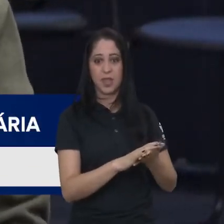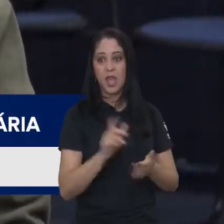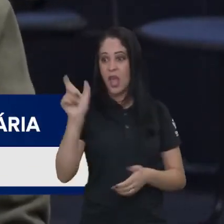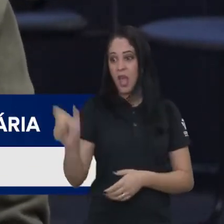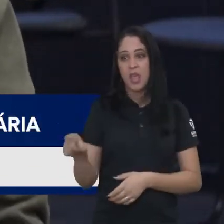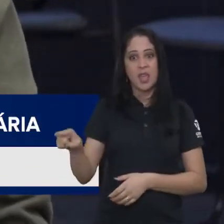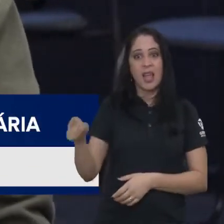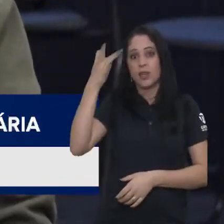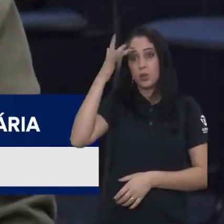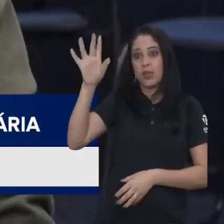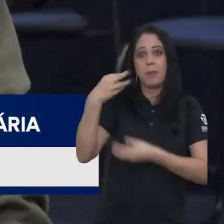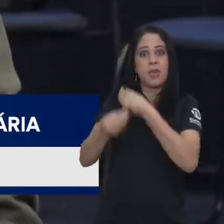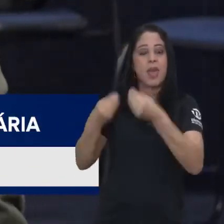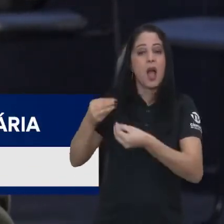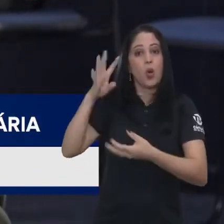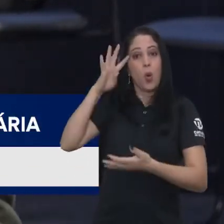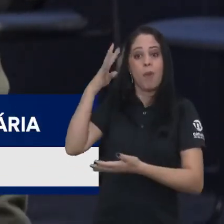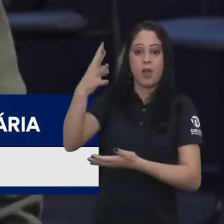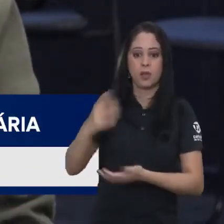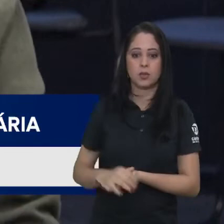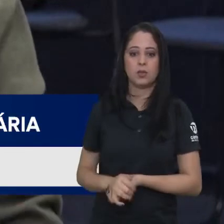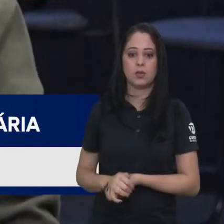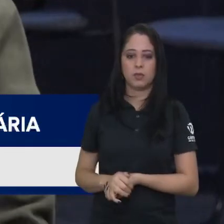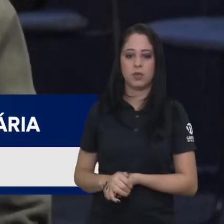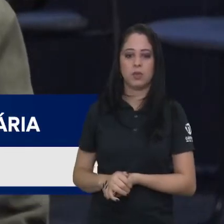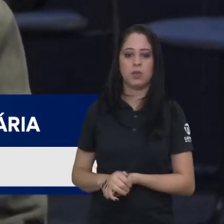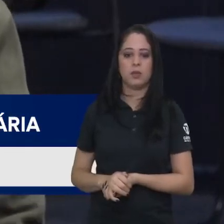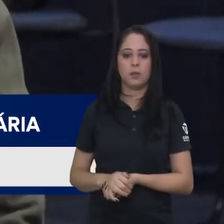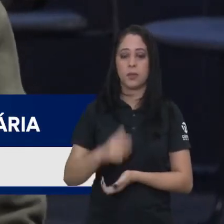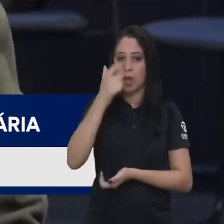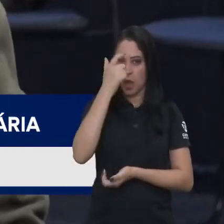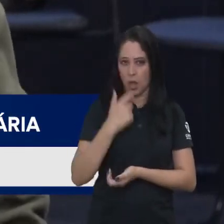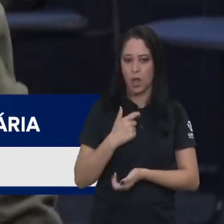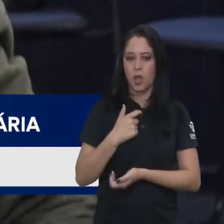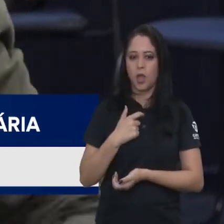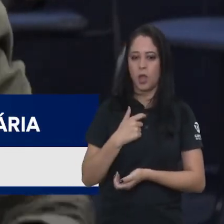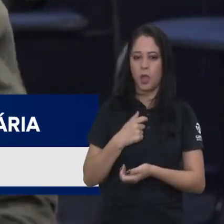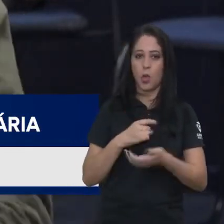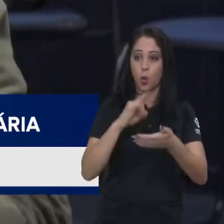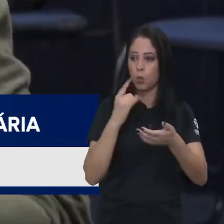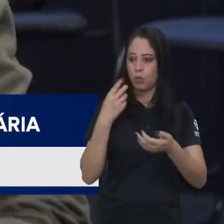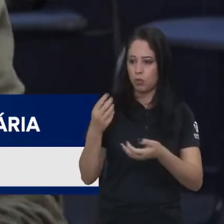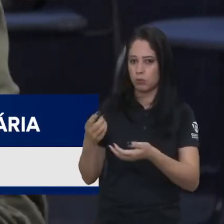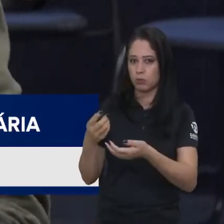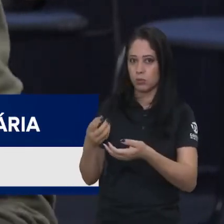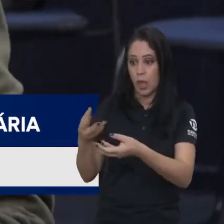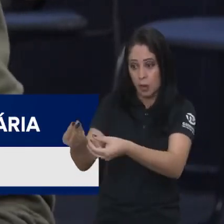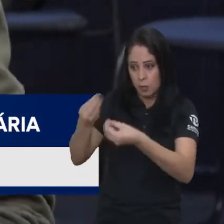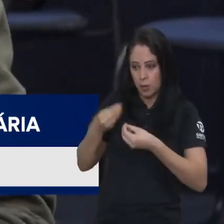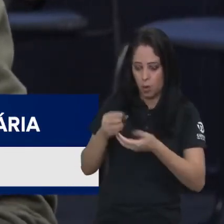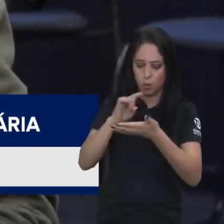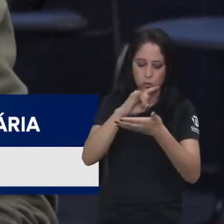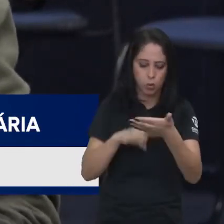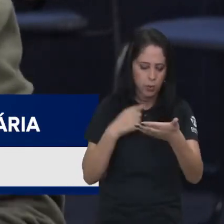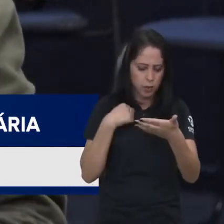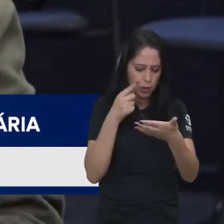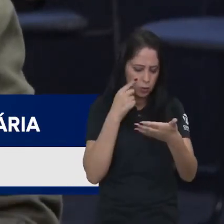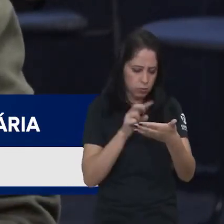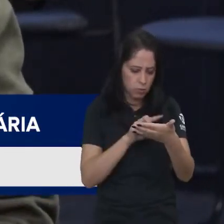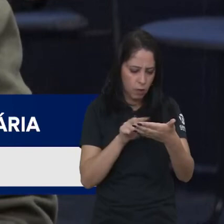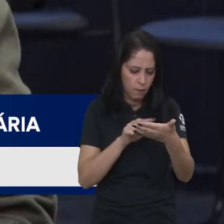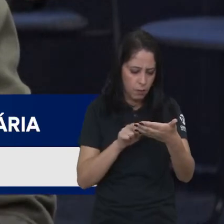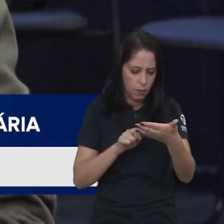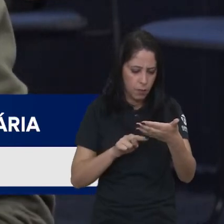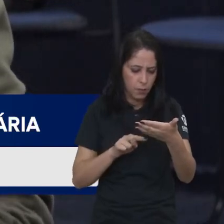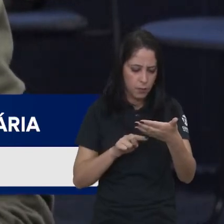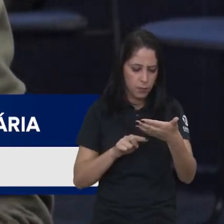e ele não sabia o que fazer. aí eu peguei todos aqueles documentos que eles foram entregues, fui até a